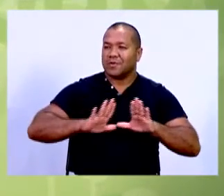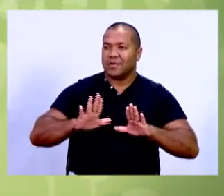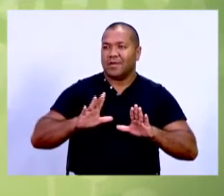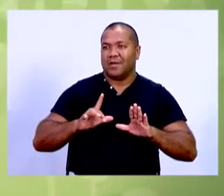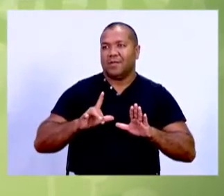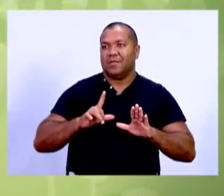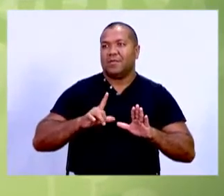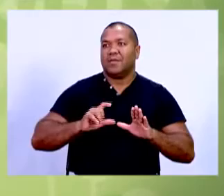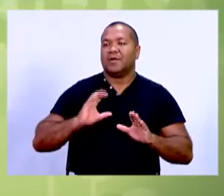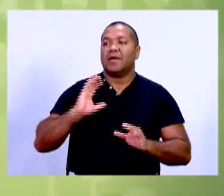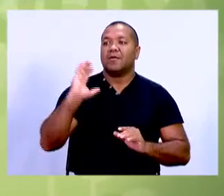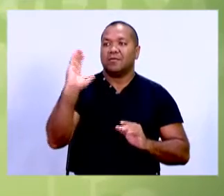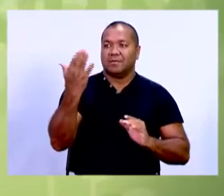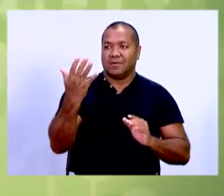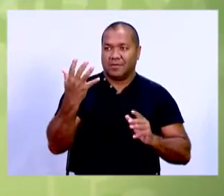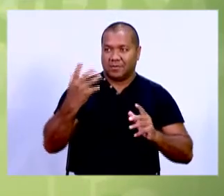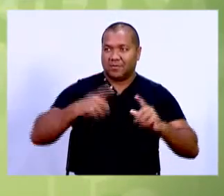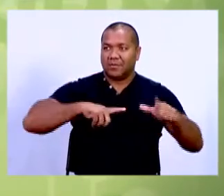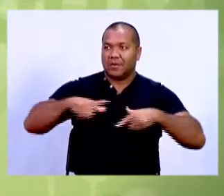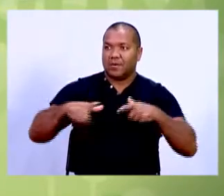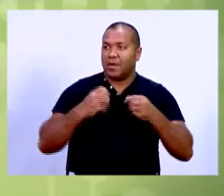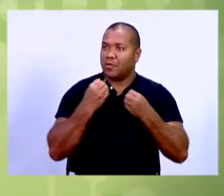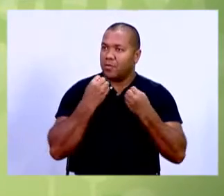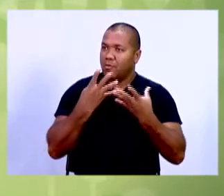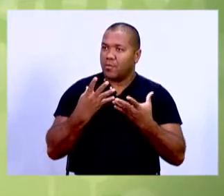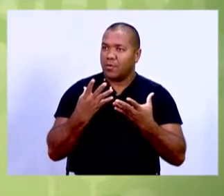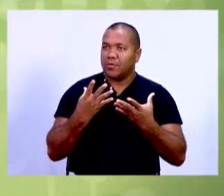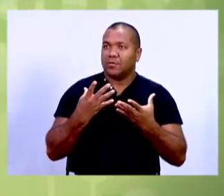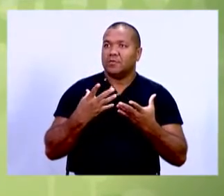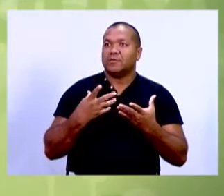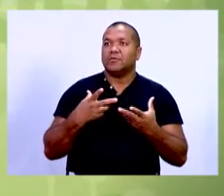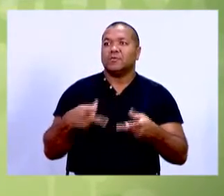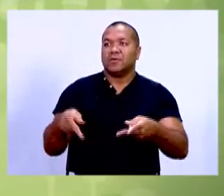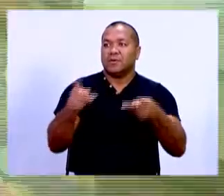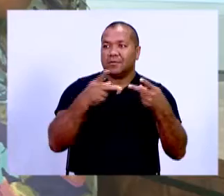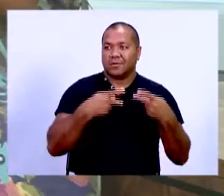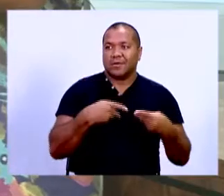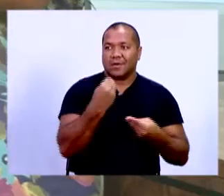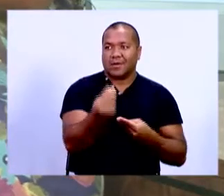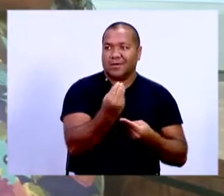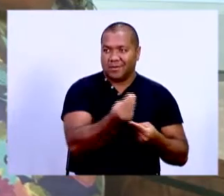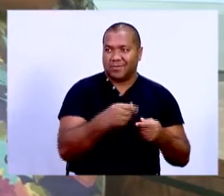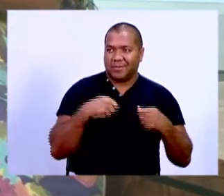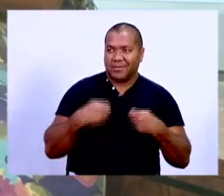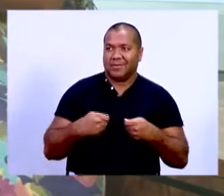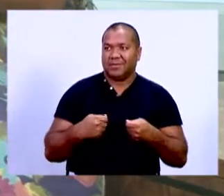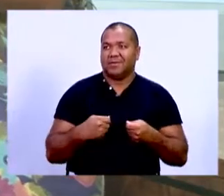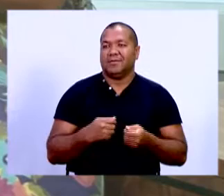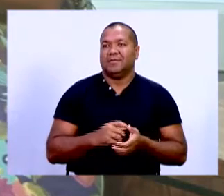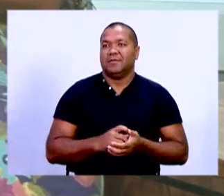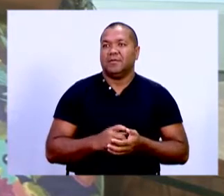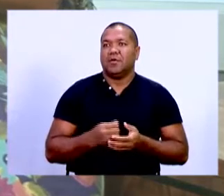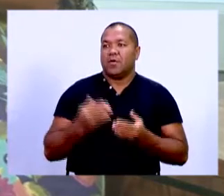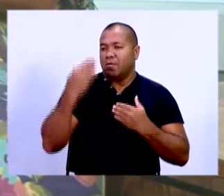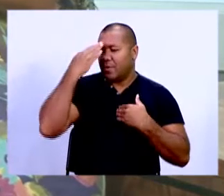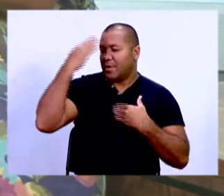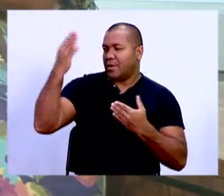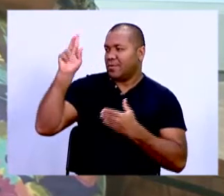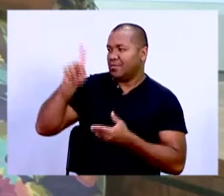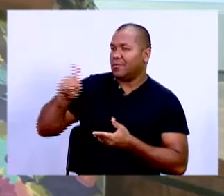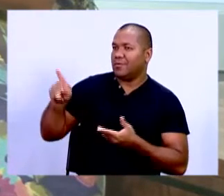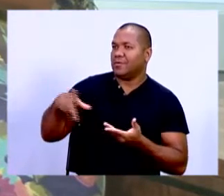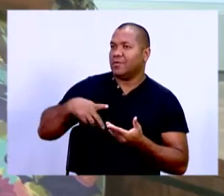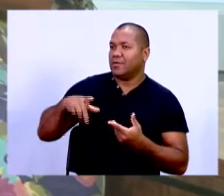grande para que seja um trabalho de qualidade, do jeito que vocês merecem. Muito obrigada, professora. Nós aqui